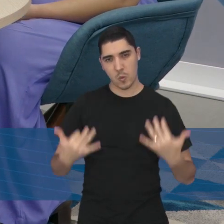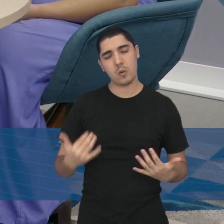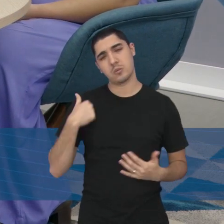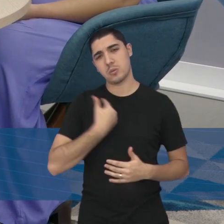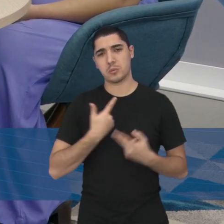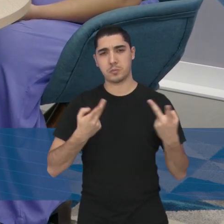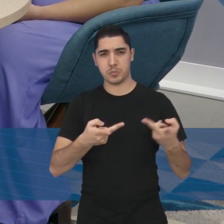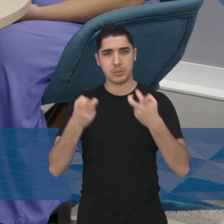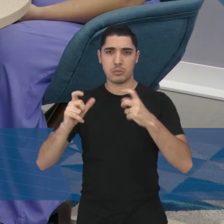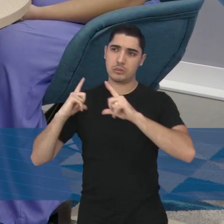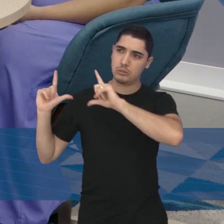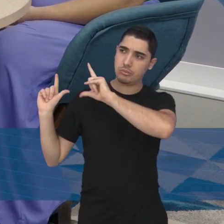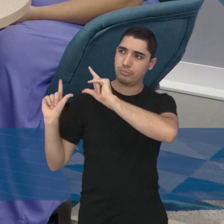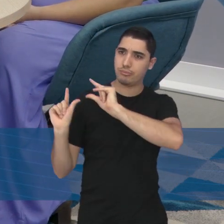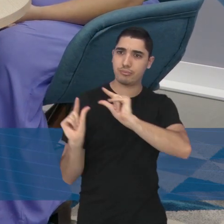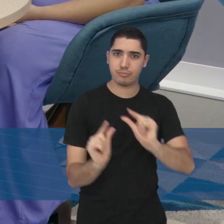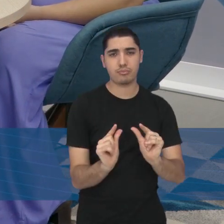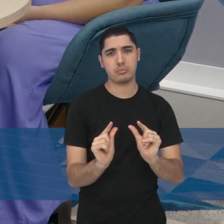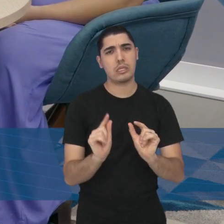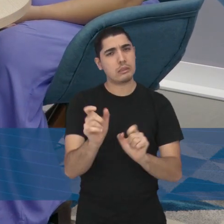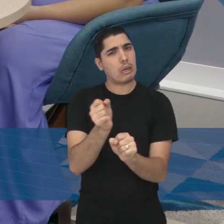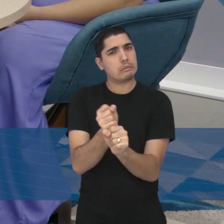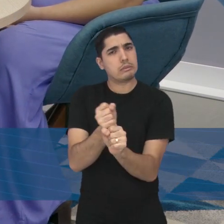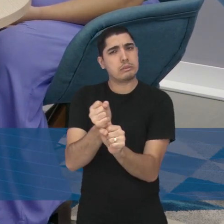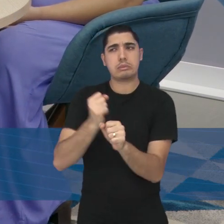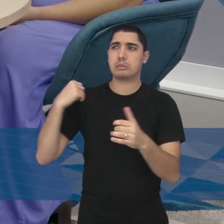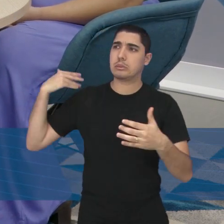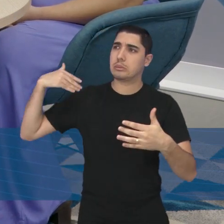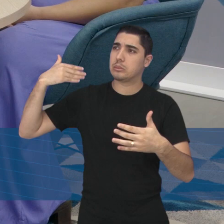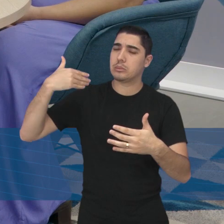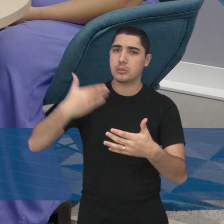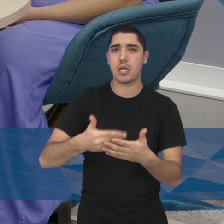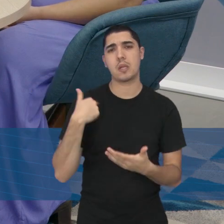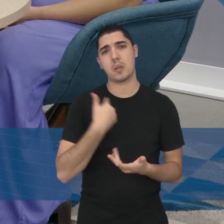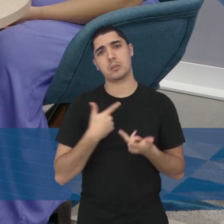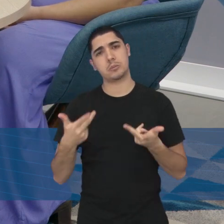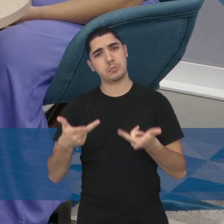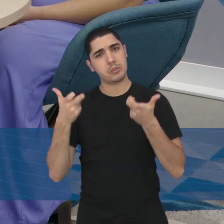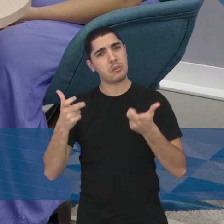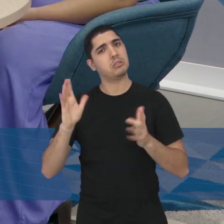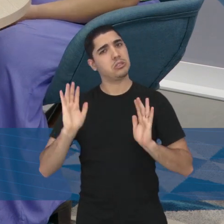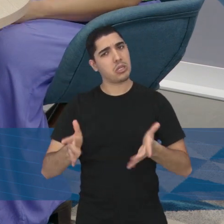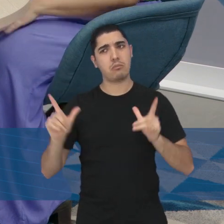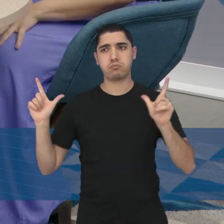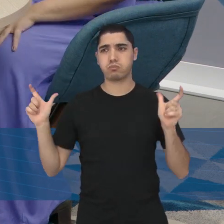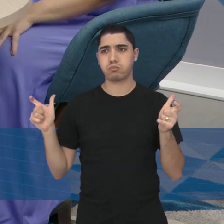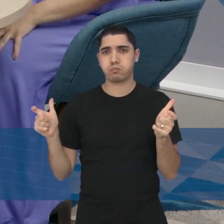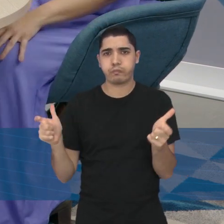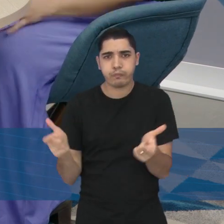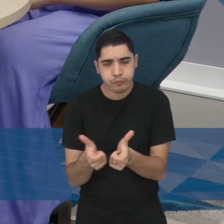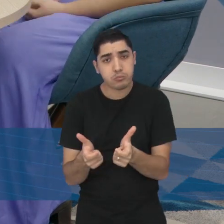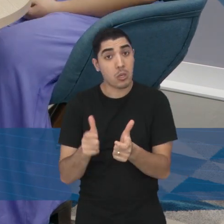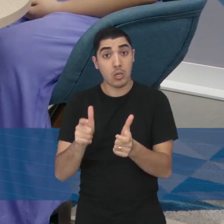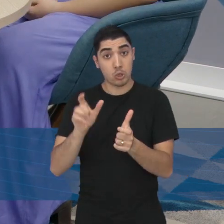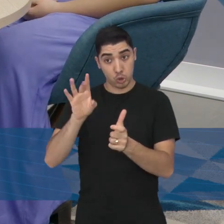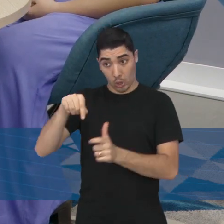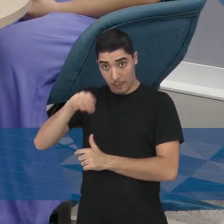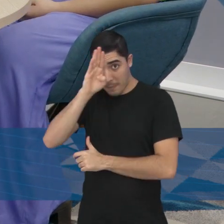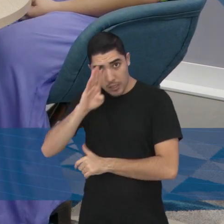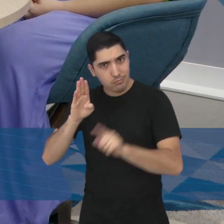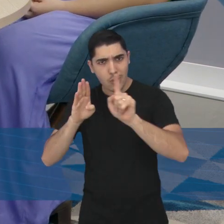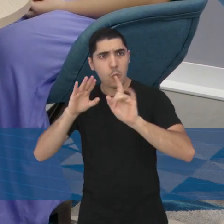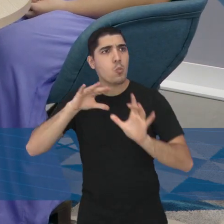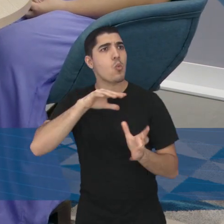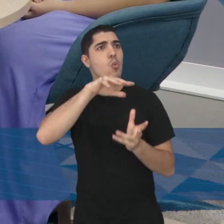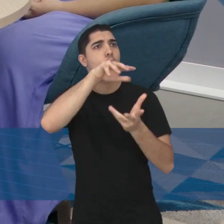uma queda na taxa de natalidade ao longo dos anos, né? Assim, a gente tem percebido essa redução, acho que a nível mundial, não só aqui no